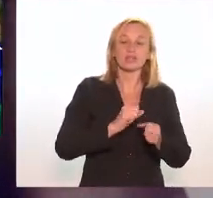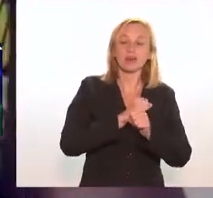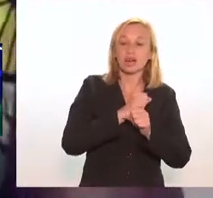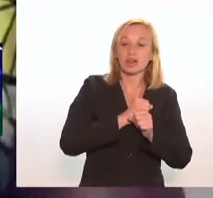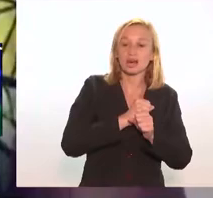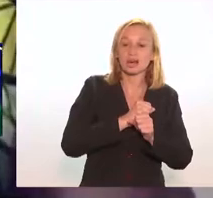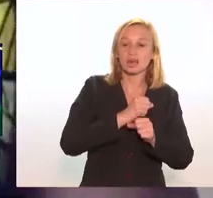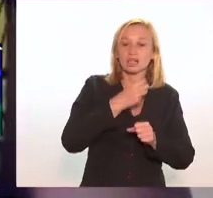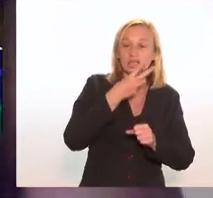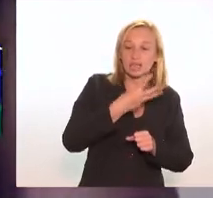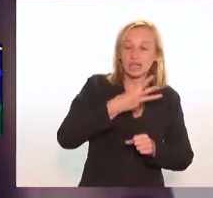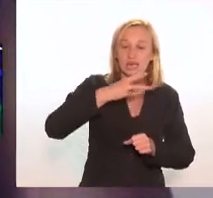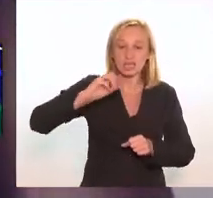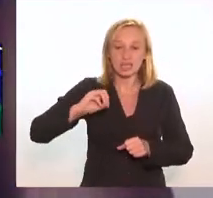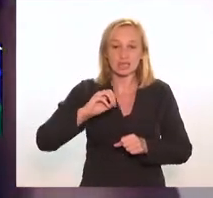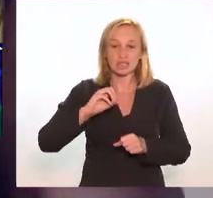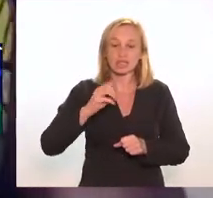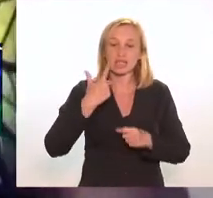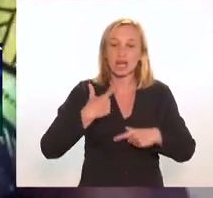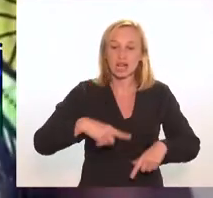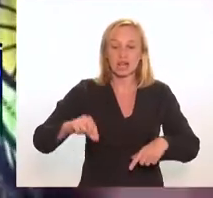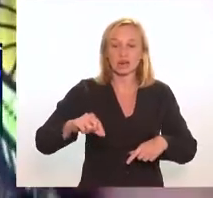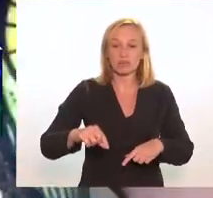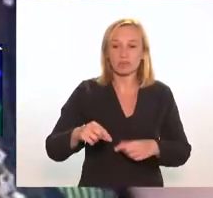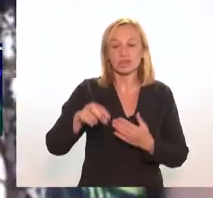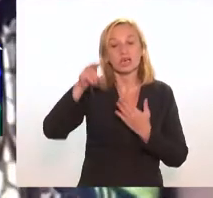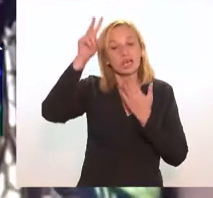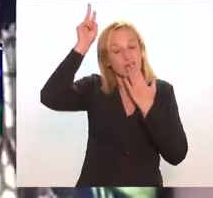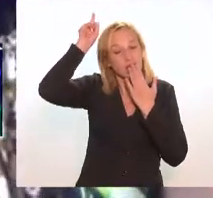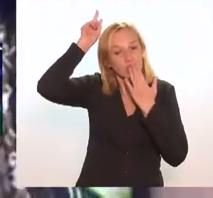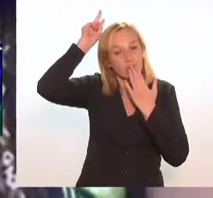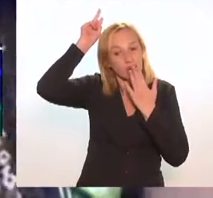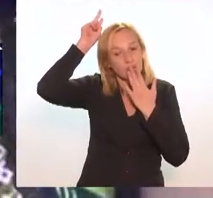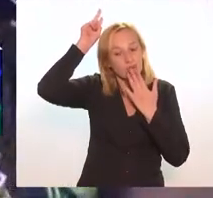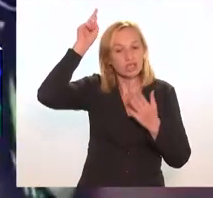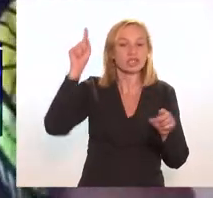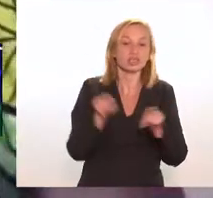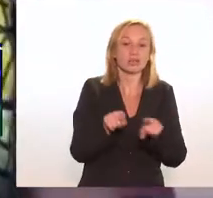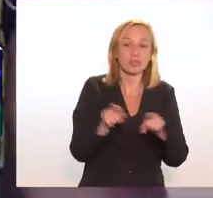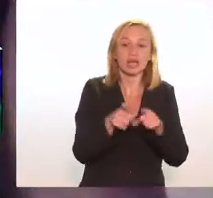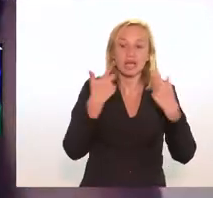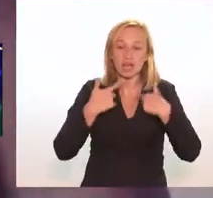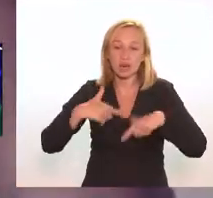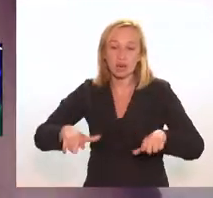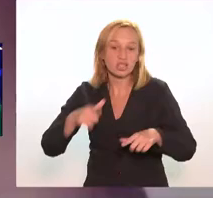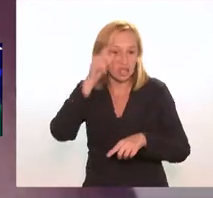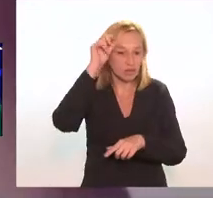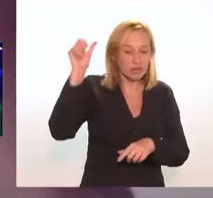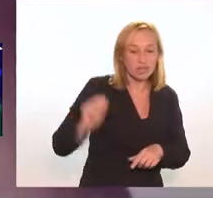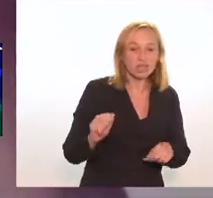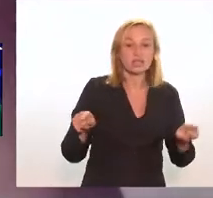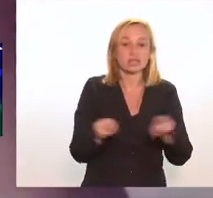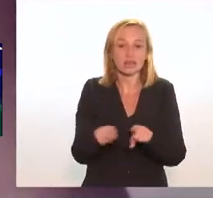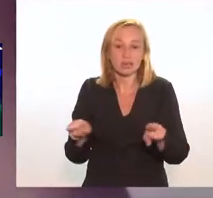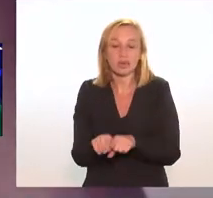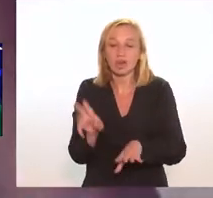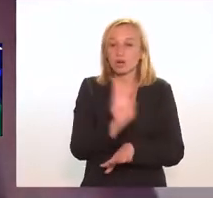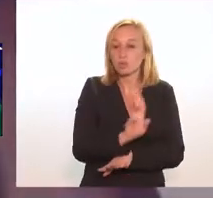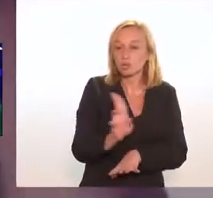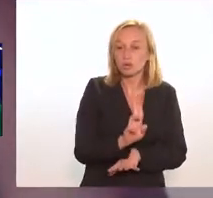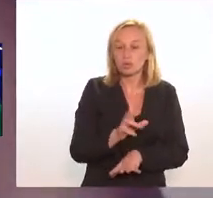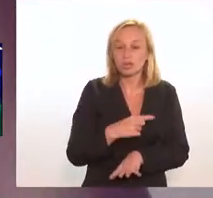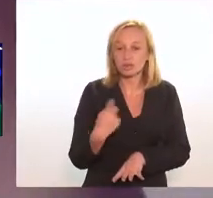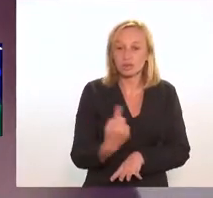300 línguas indígenas e diversas linguagens também africanas. Então, até mesmo o nome da nossa